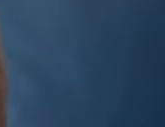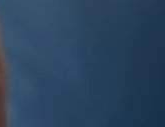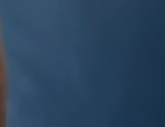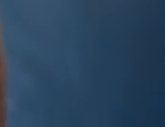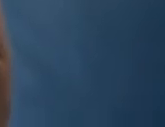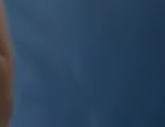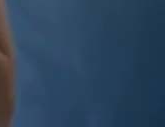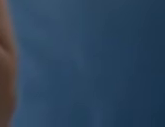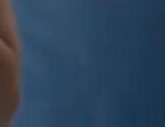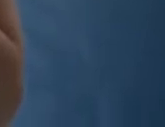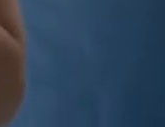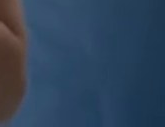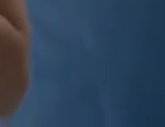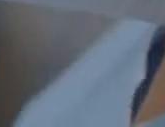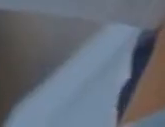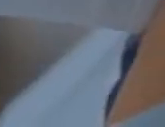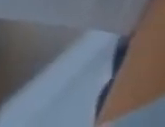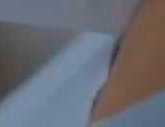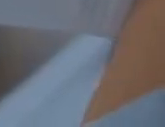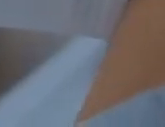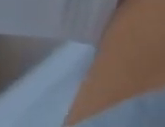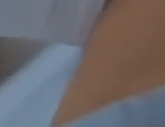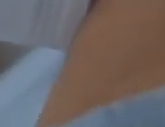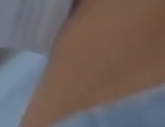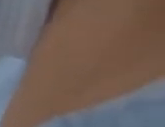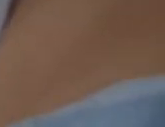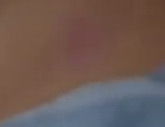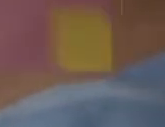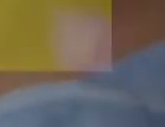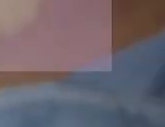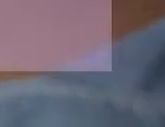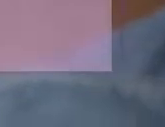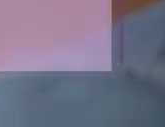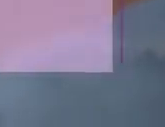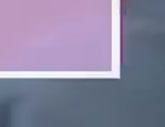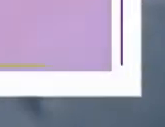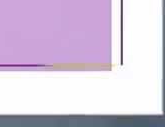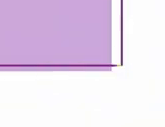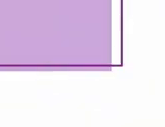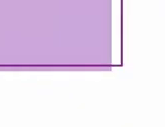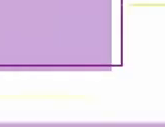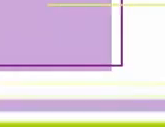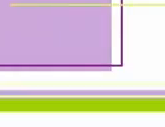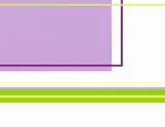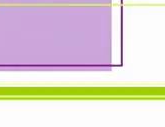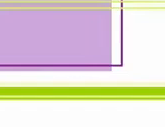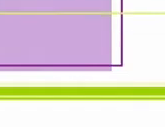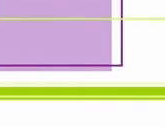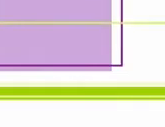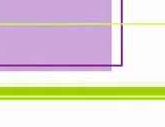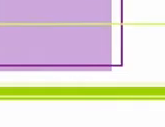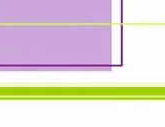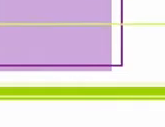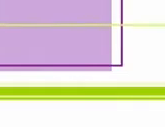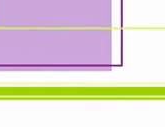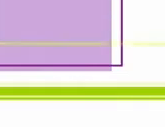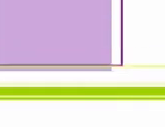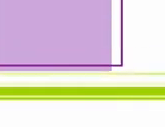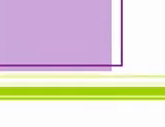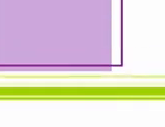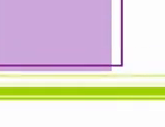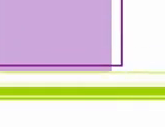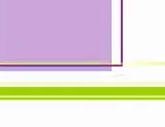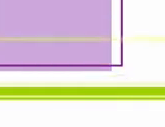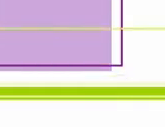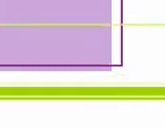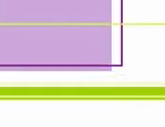mundo. Como referência em atendimento médico-hospitalar integrado, atuamos com excelência em diferentes